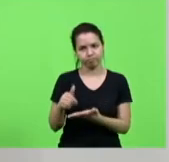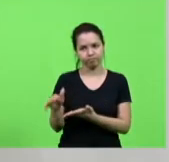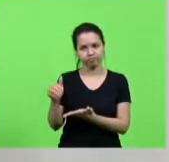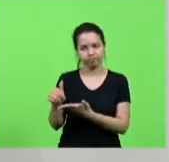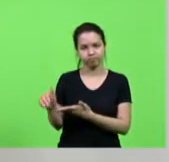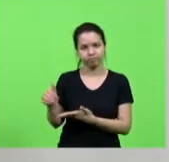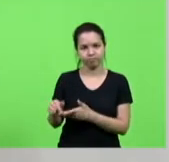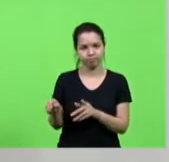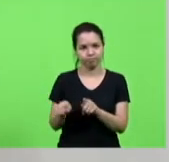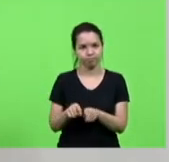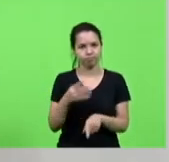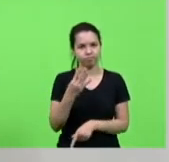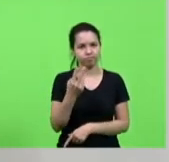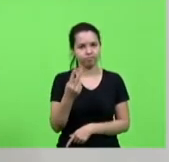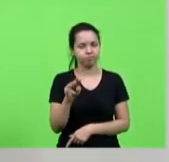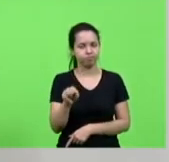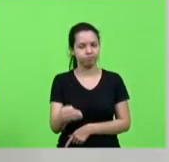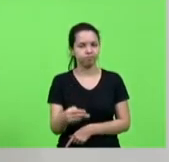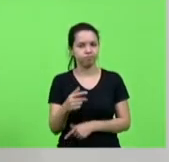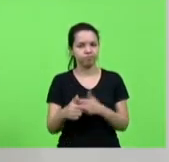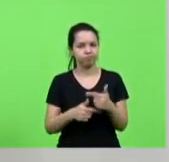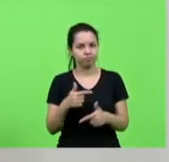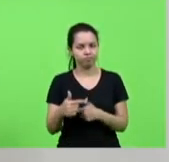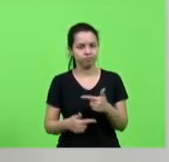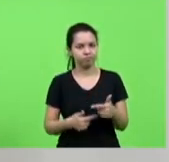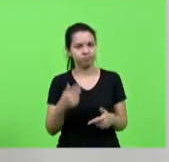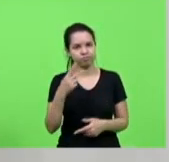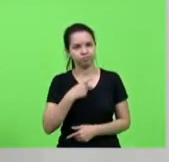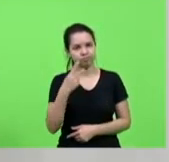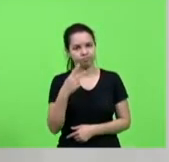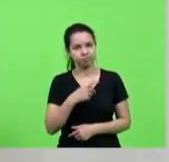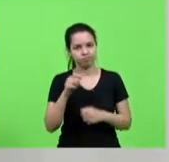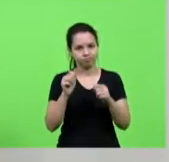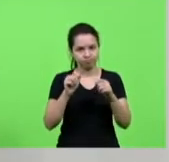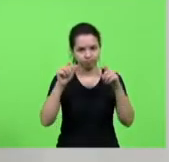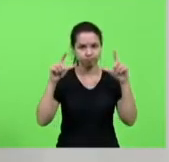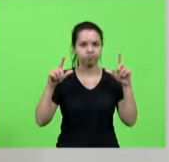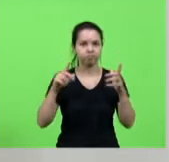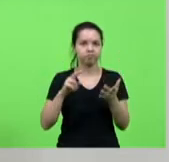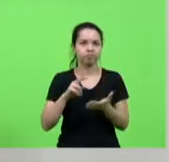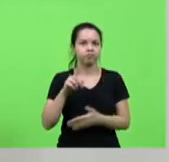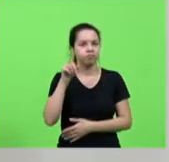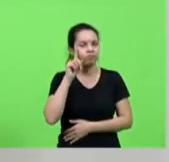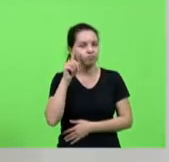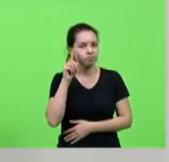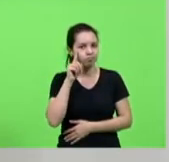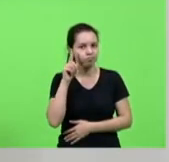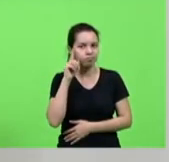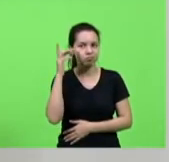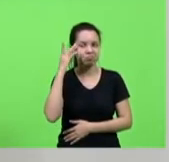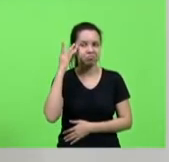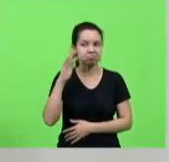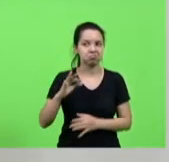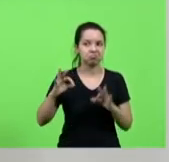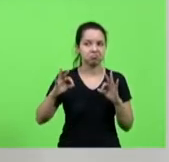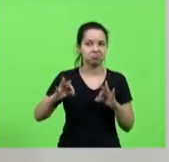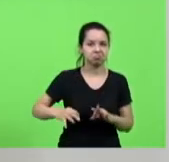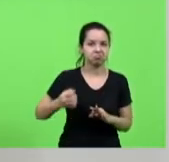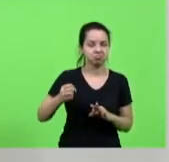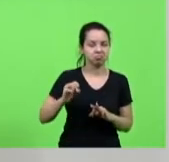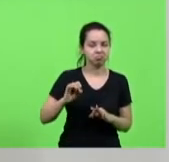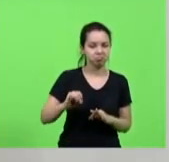de trabalhadores informais que acordam todos os dias sem ter a certeza de que irão conseguir